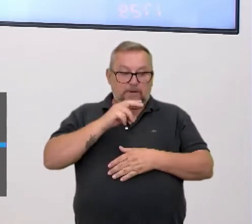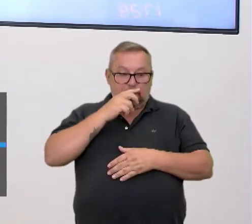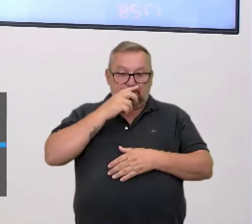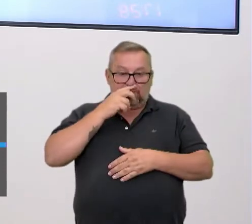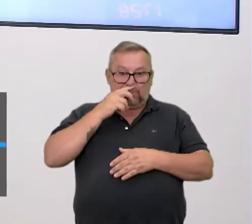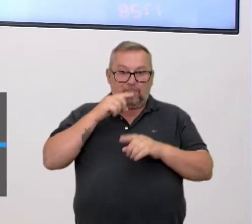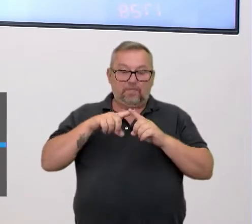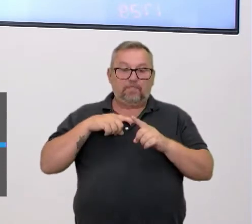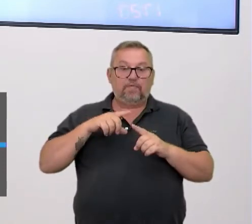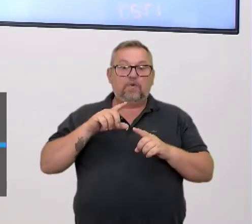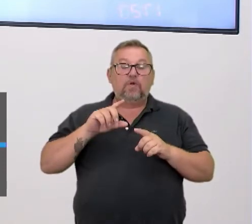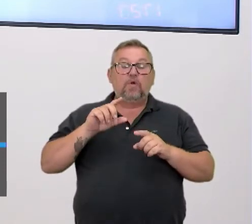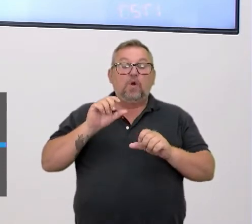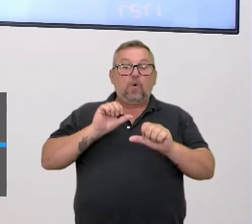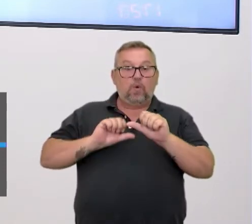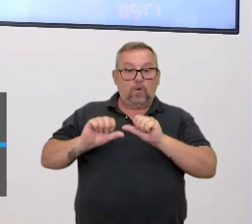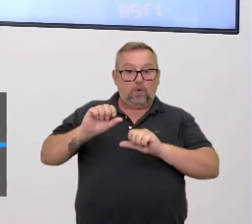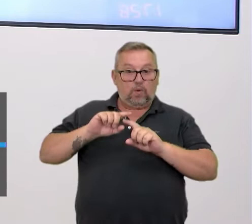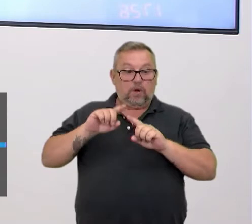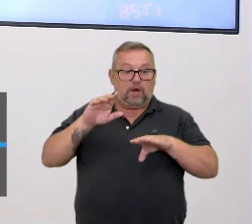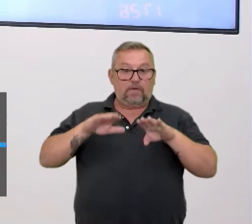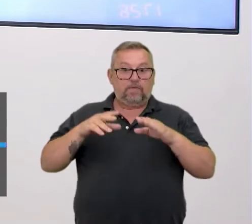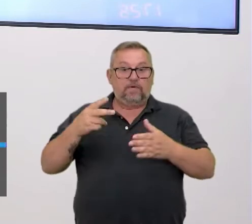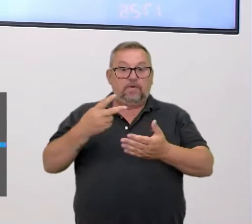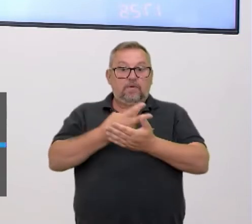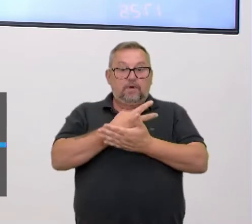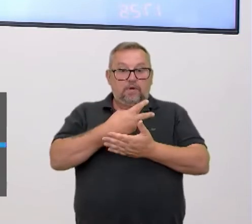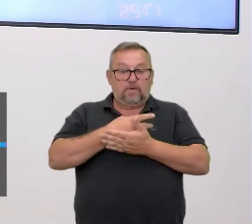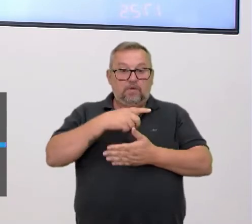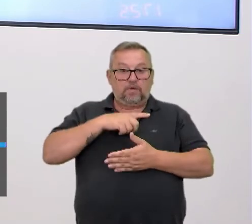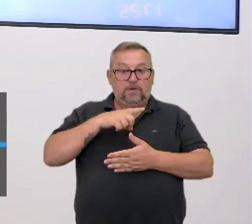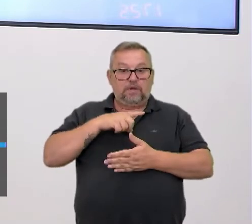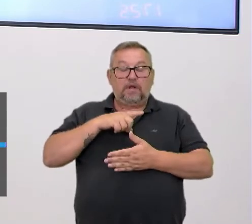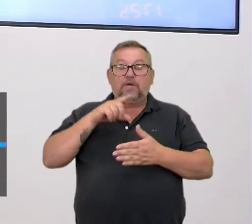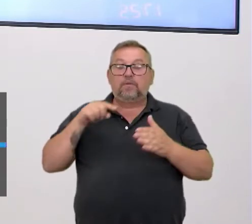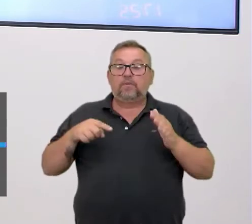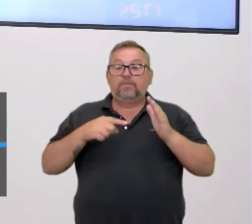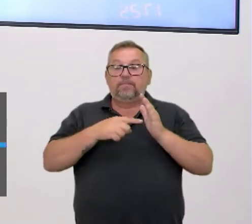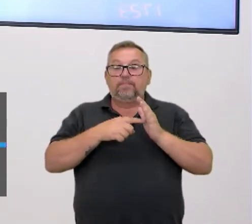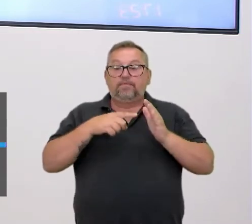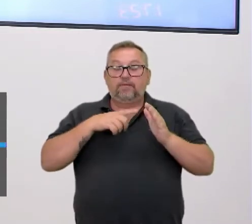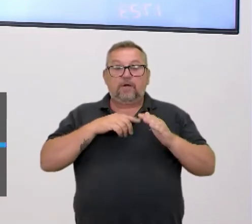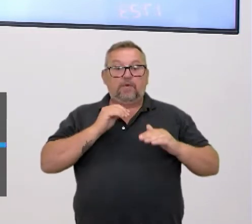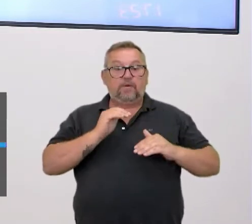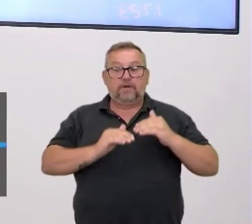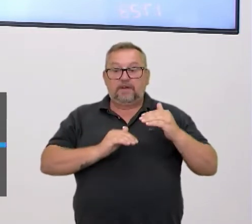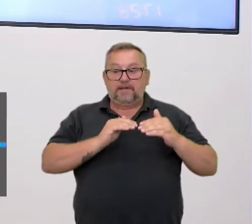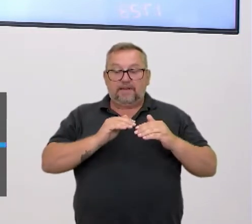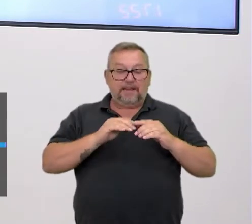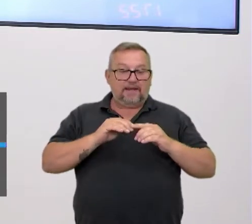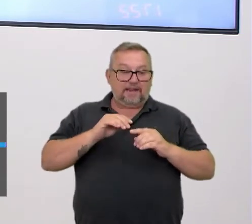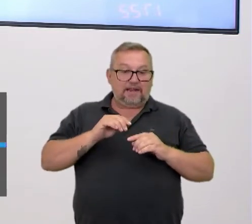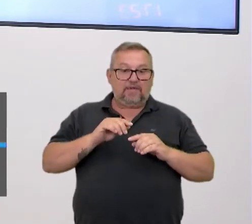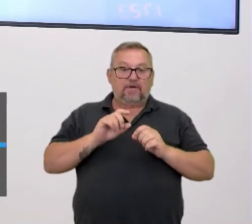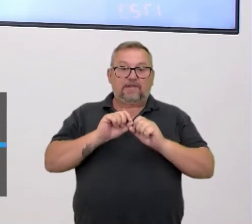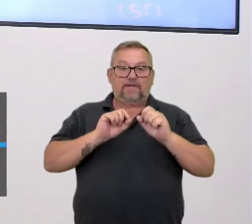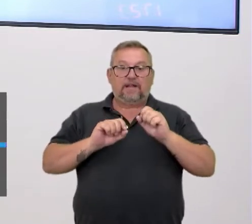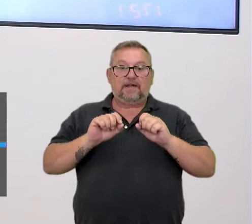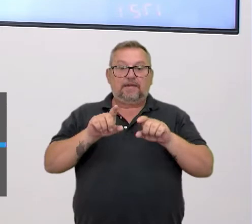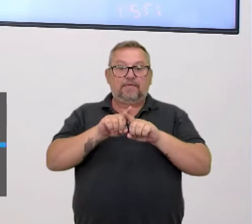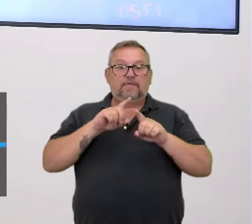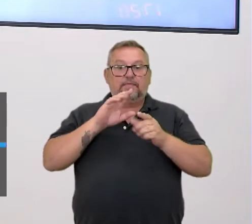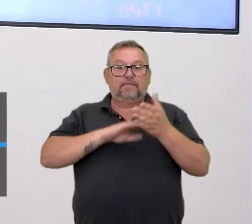pelo contrário, não é? Às vezes esse erro ele está onde? Ele está no meio, está no desenvolvimento, né, de toda